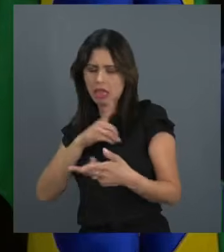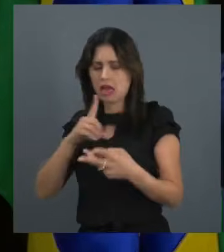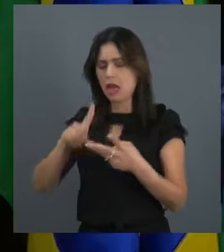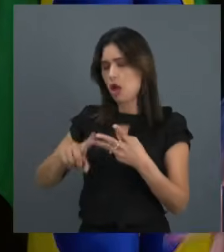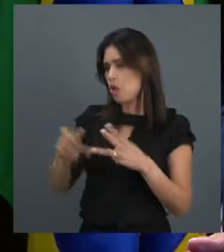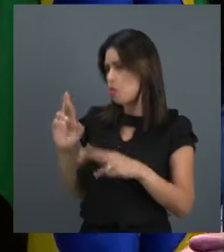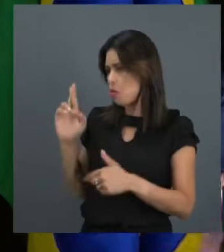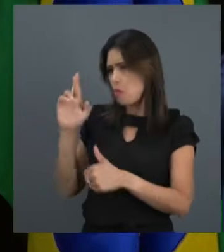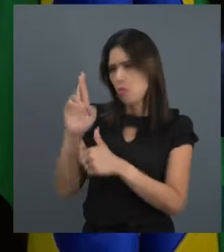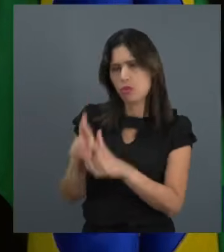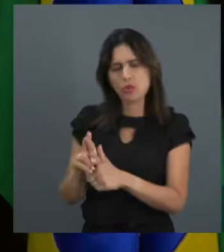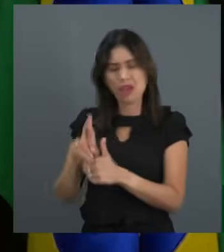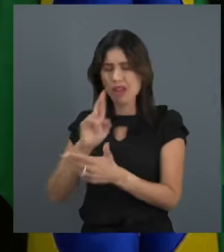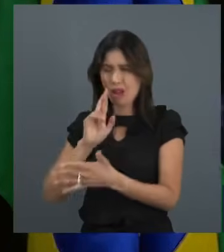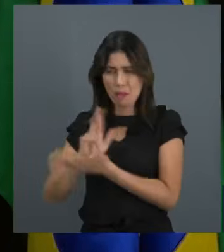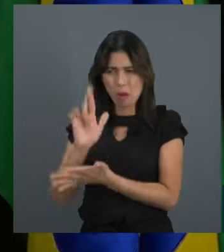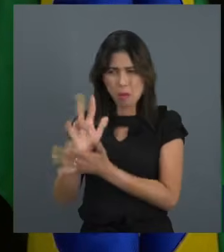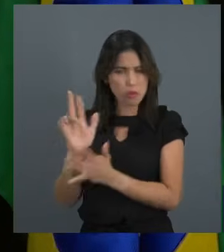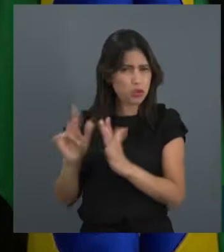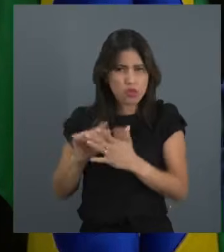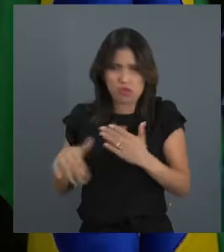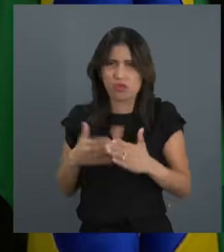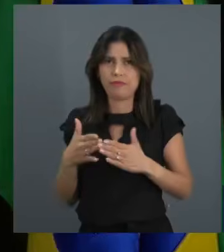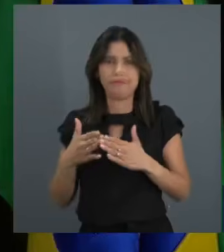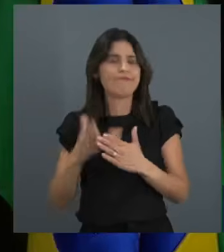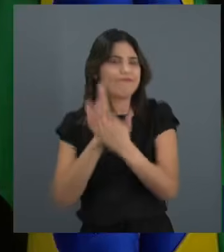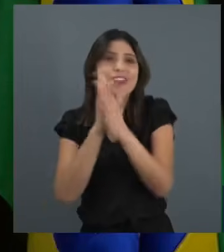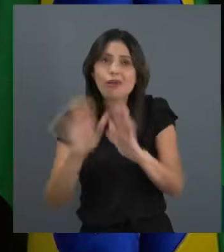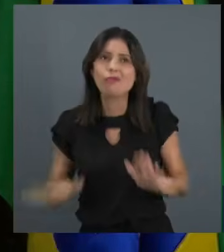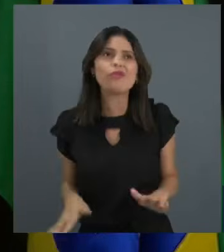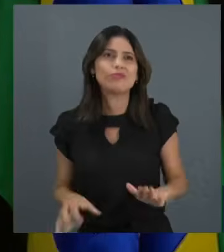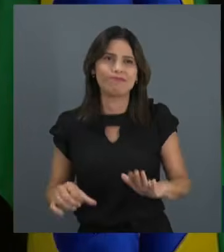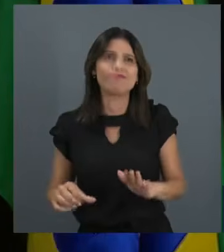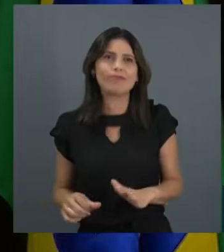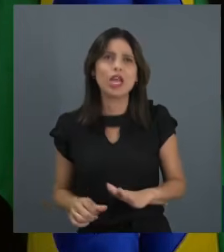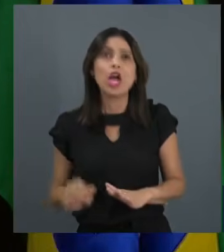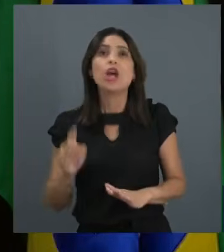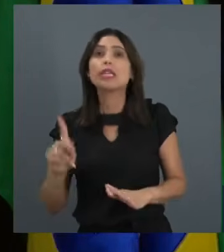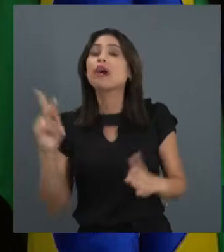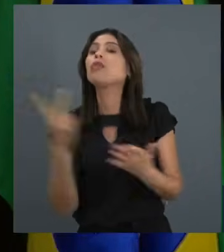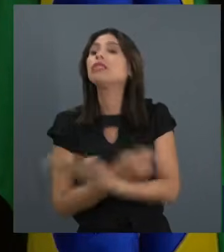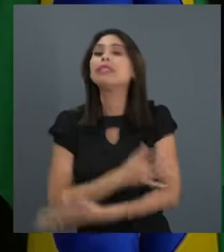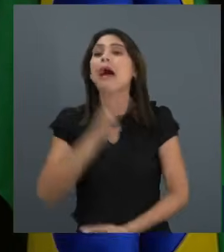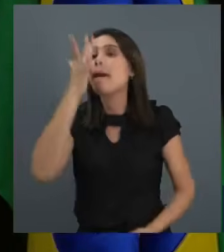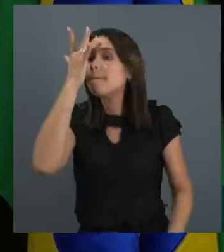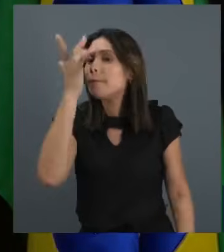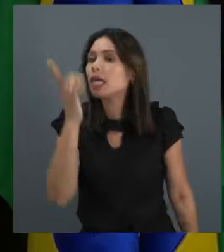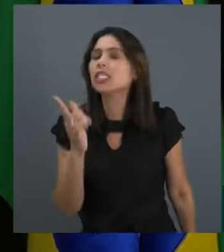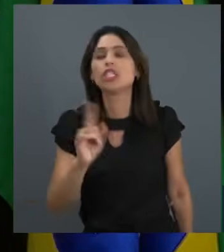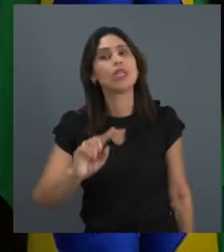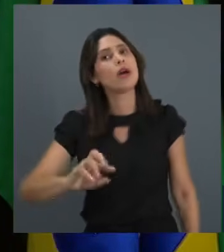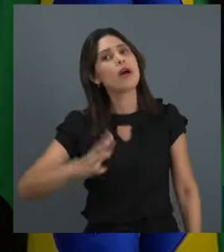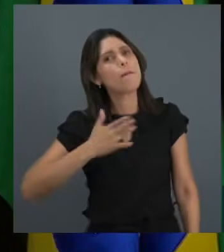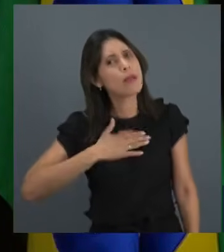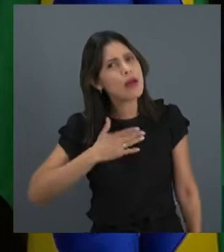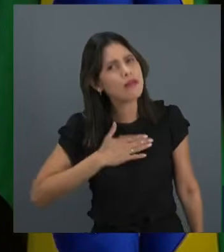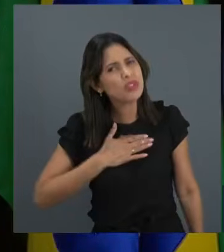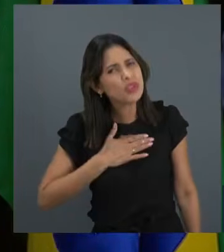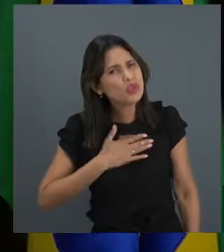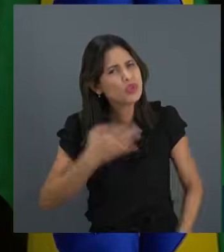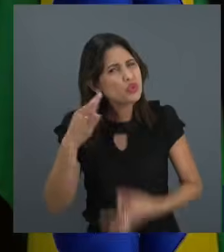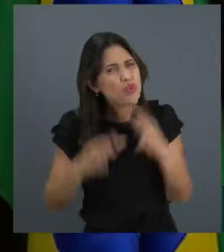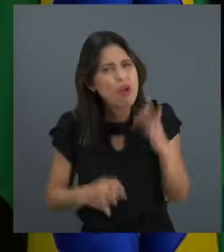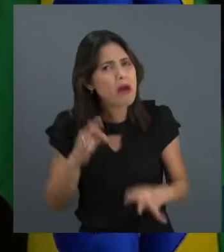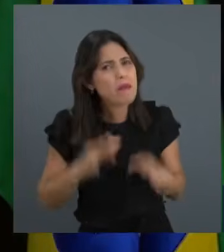Devido ao processo legal do Brasil, acabou, no lixo. Aliás, o que está acontecendo amanhã, para mim, não é julgamento. Para mim,